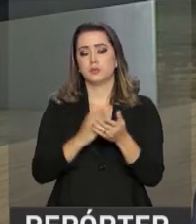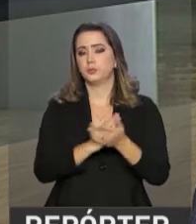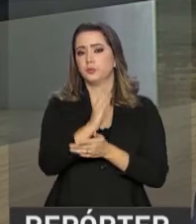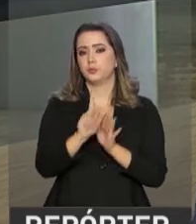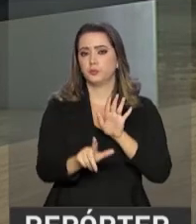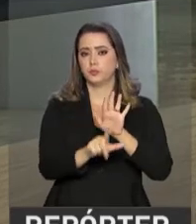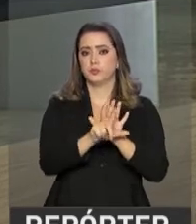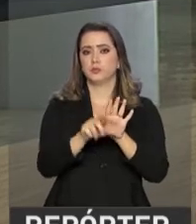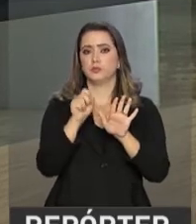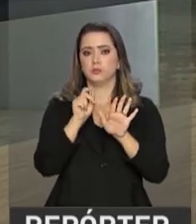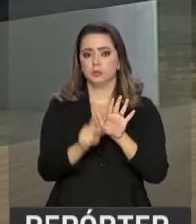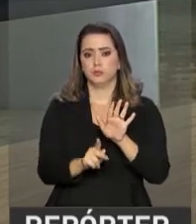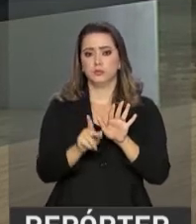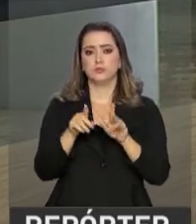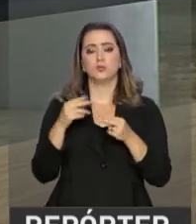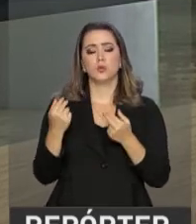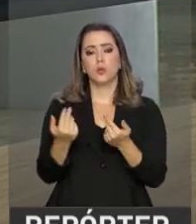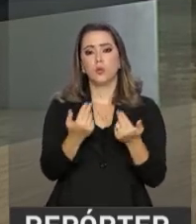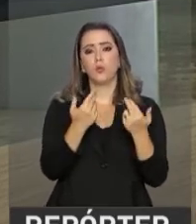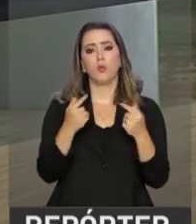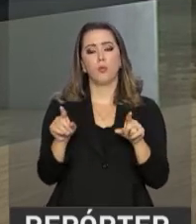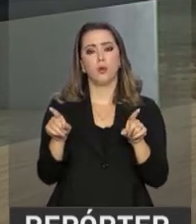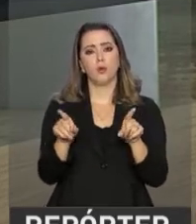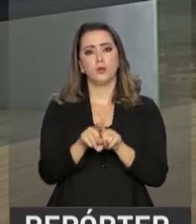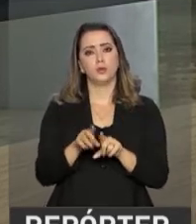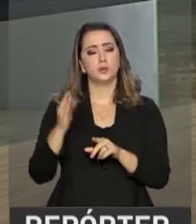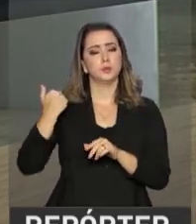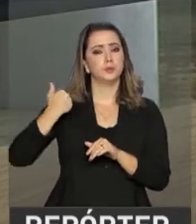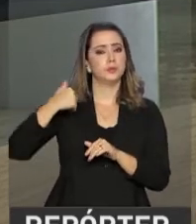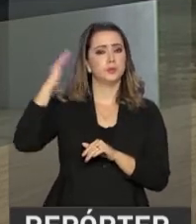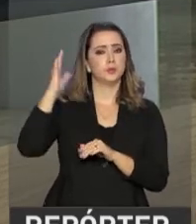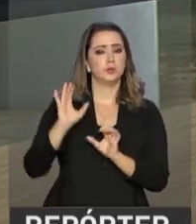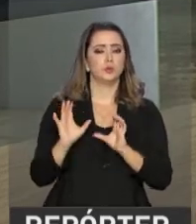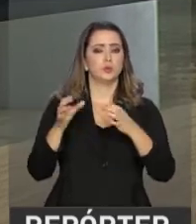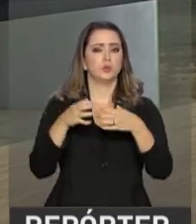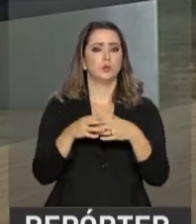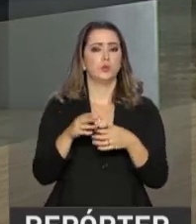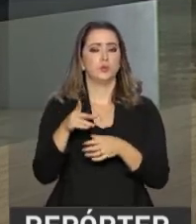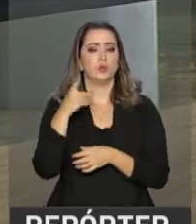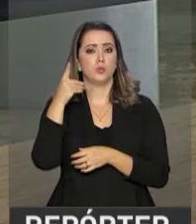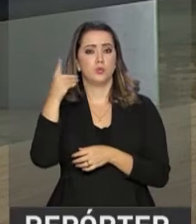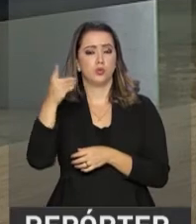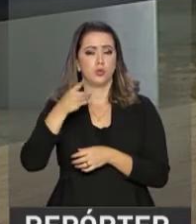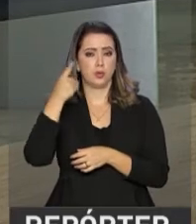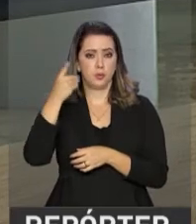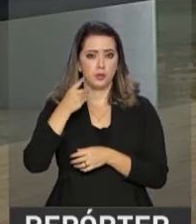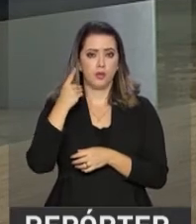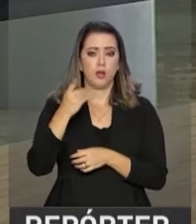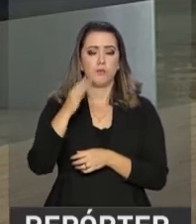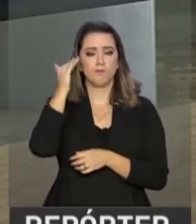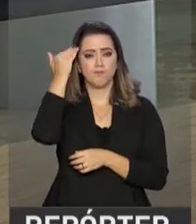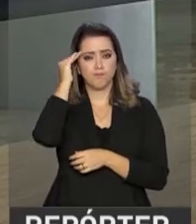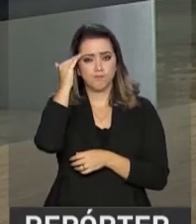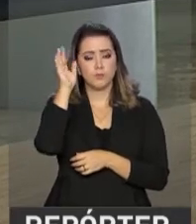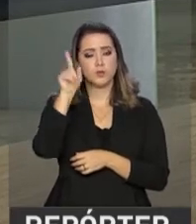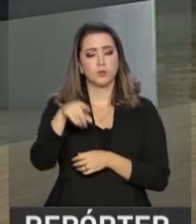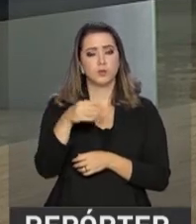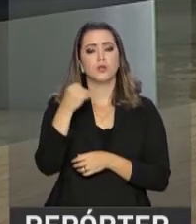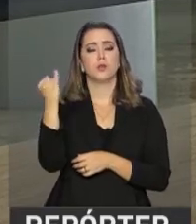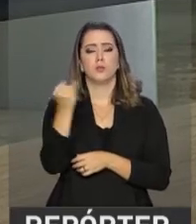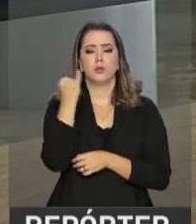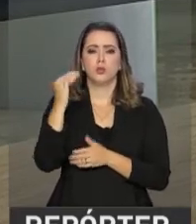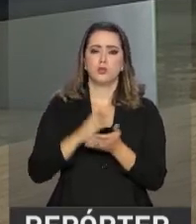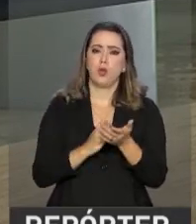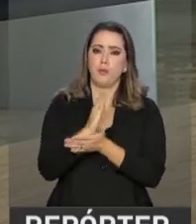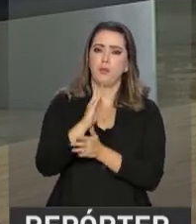da reforma da previdência assim como segundo ele a maioria dos parlamentares já têm consciência da necessidade da aprovação da